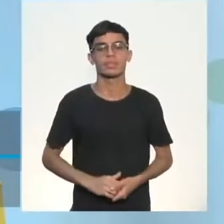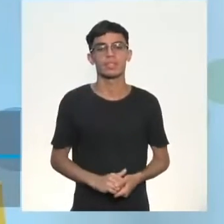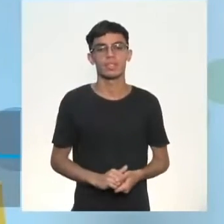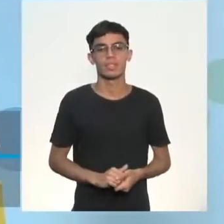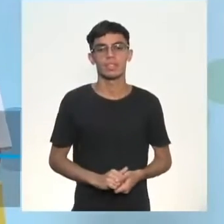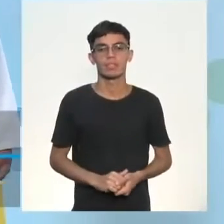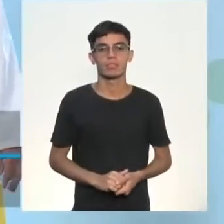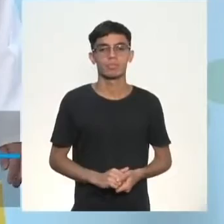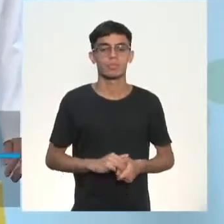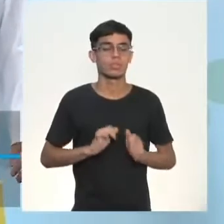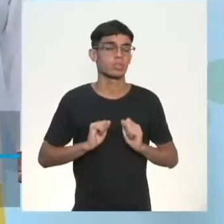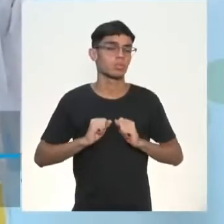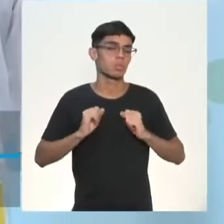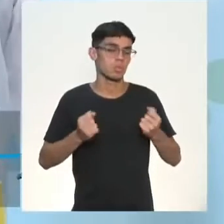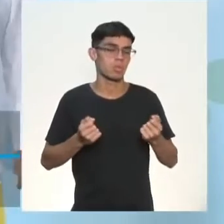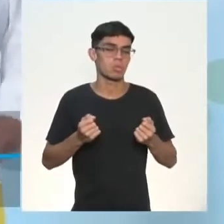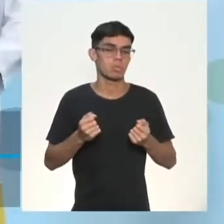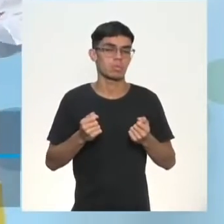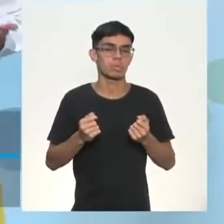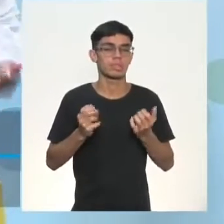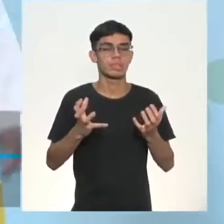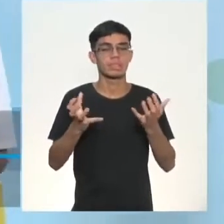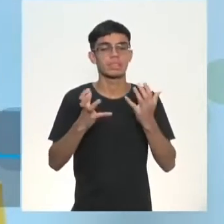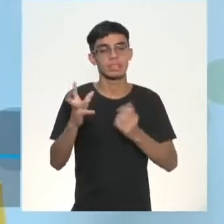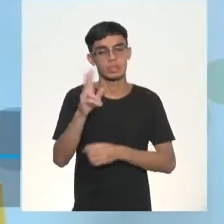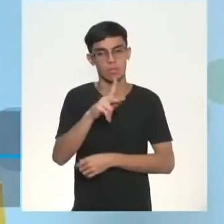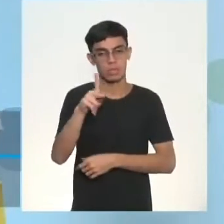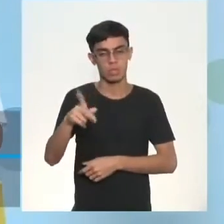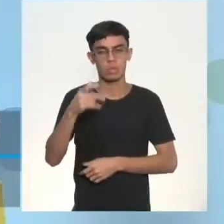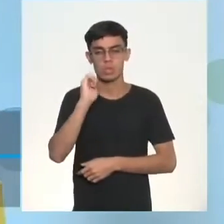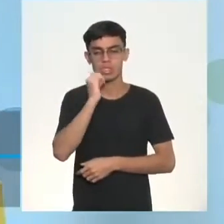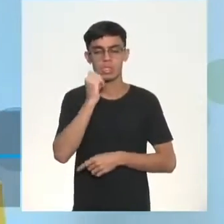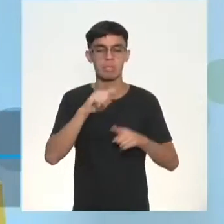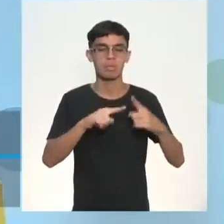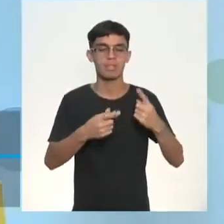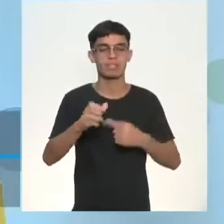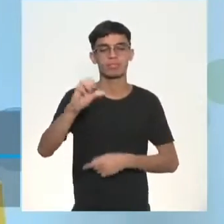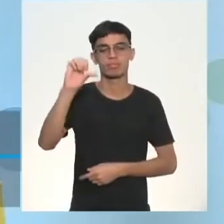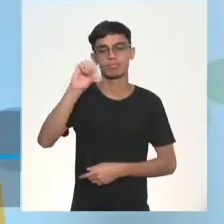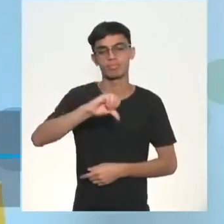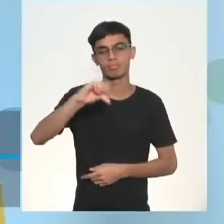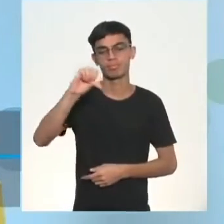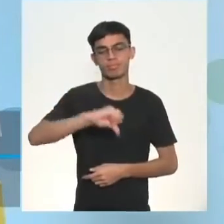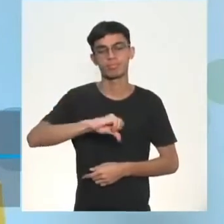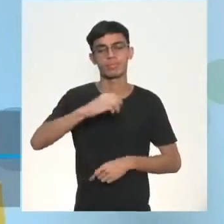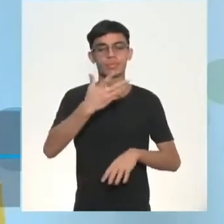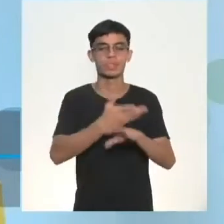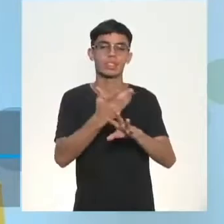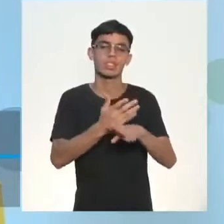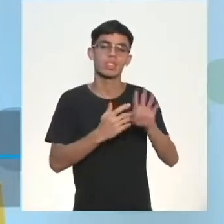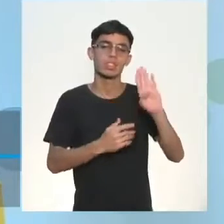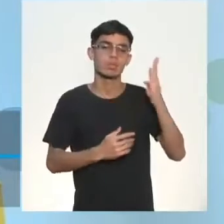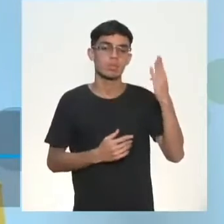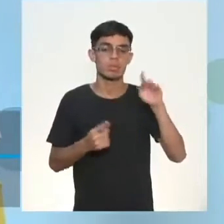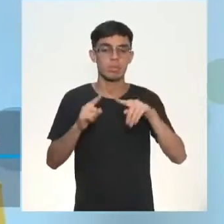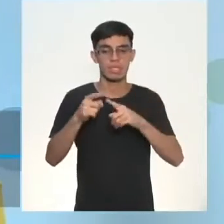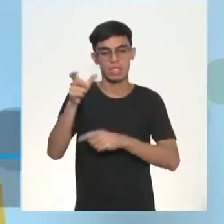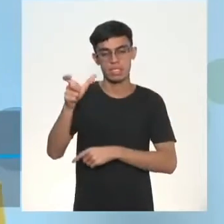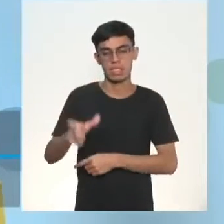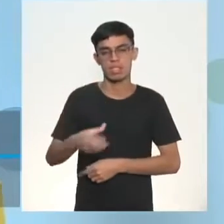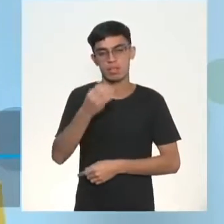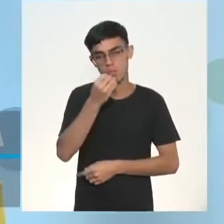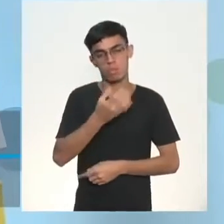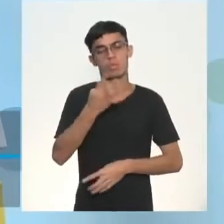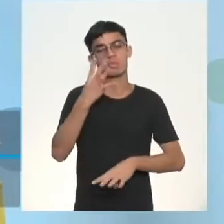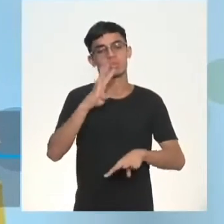tentou ser professor de ciências algumas vezes e, por incrível que pareça, ele foi reprovado na biologia. Mas ele era um excelente